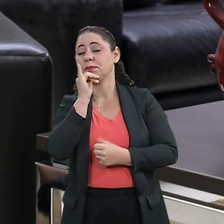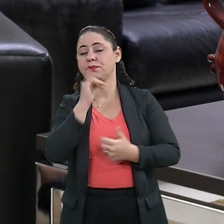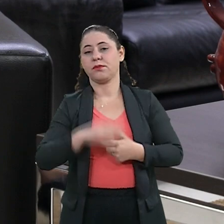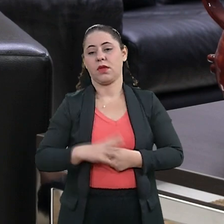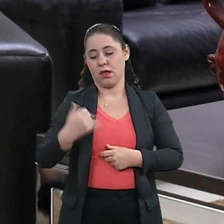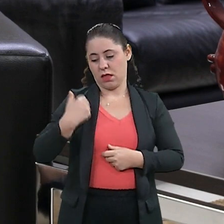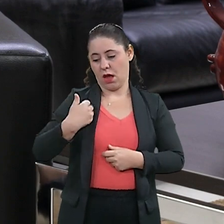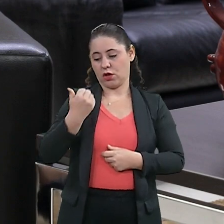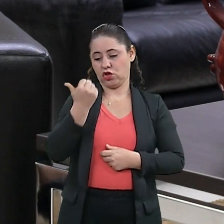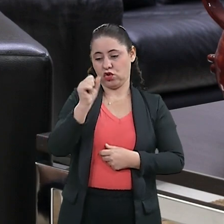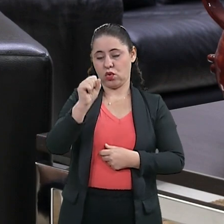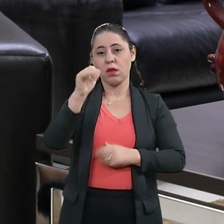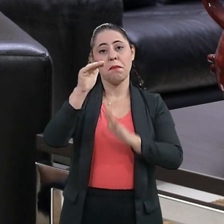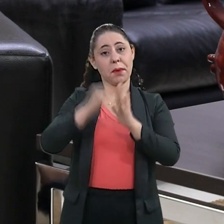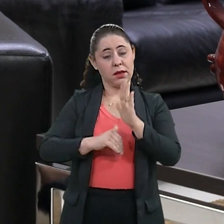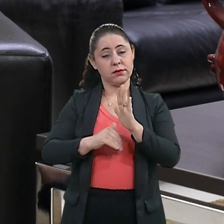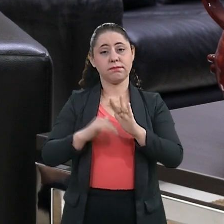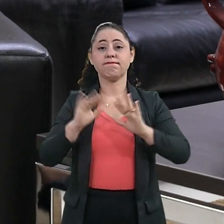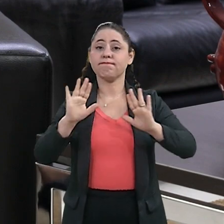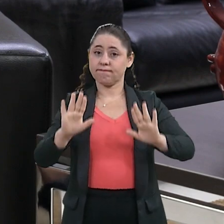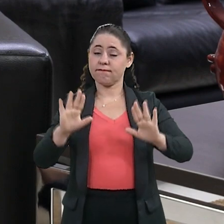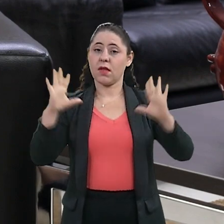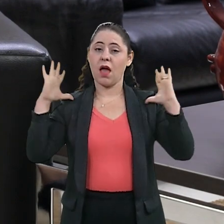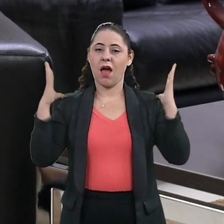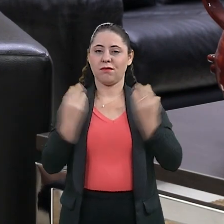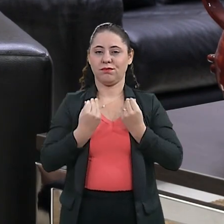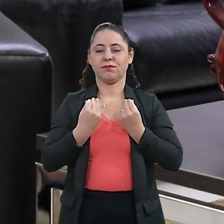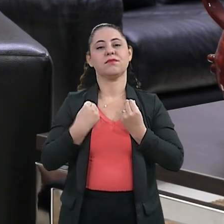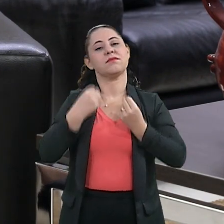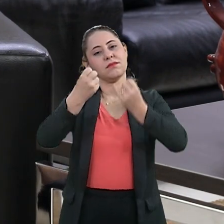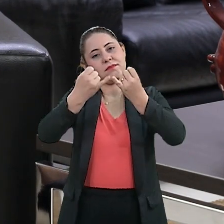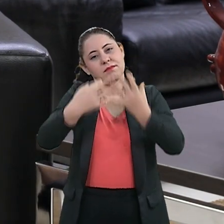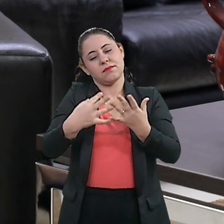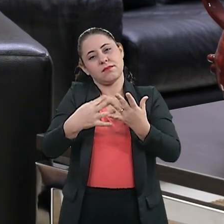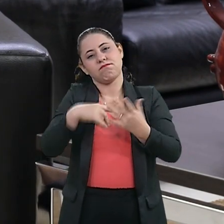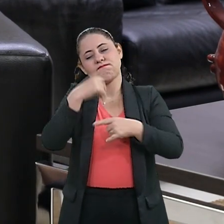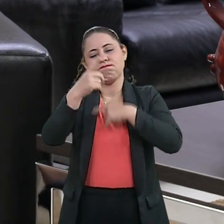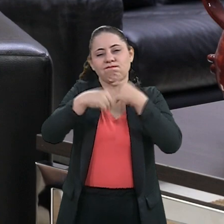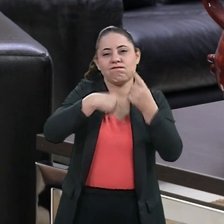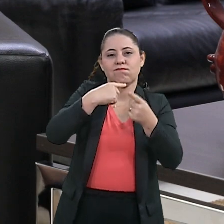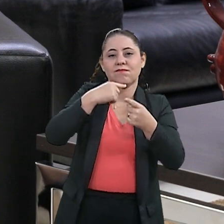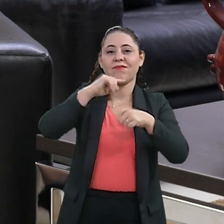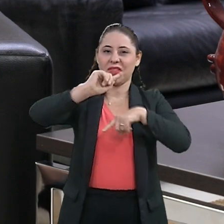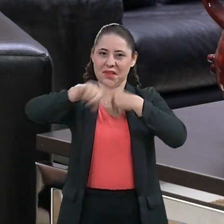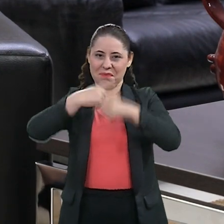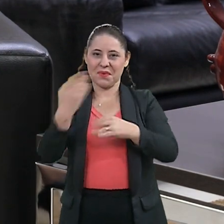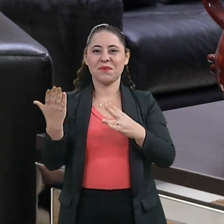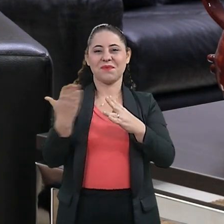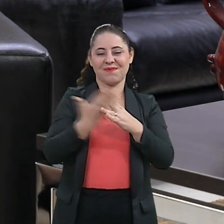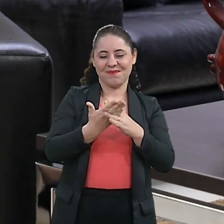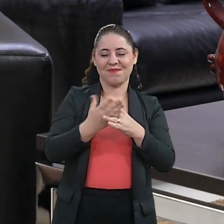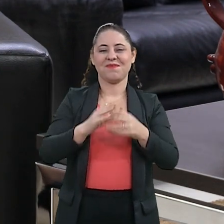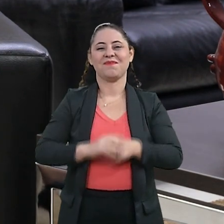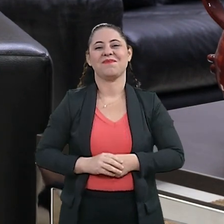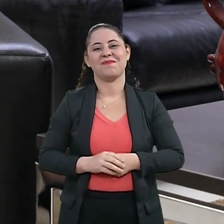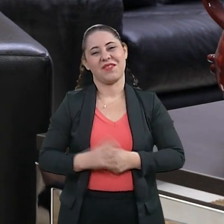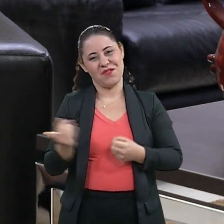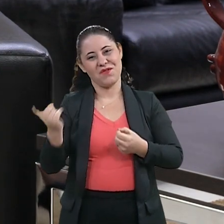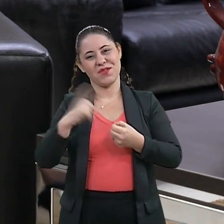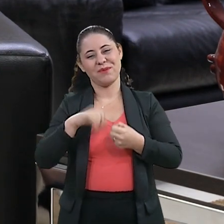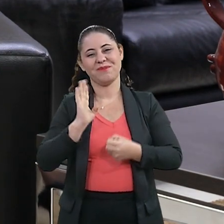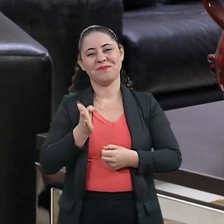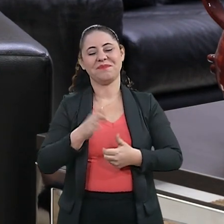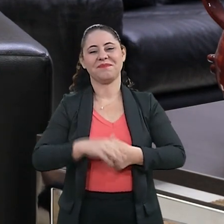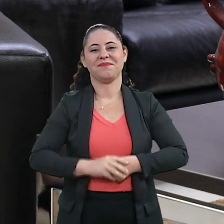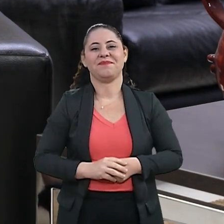o requerente for menor de 18 anos? Bem, a desembargadora esclarece essa e outras questões Logo após o